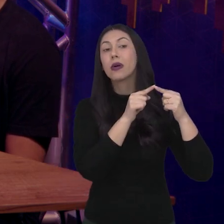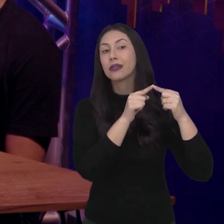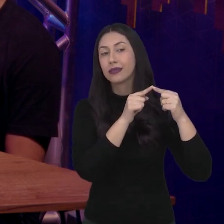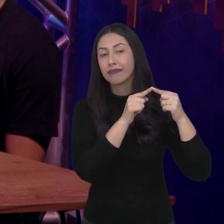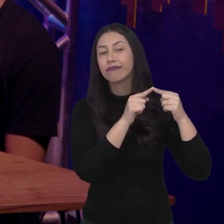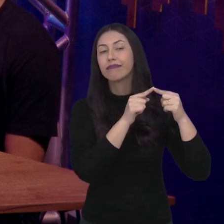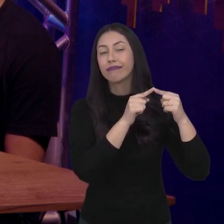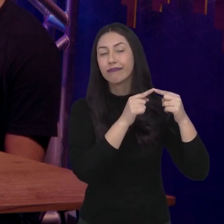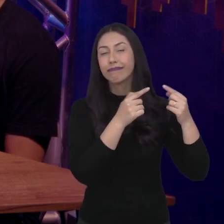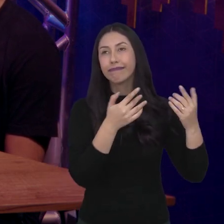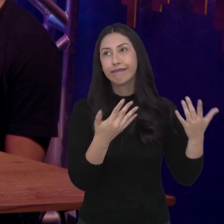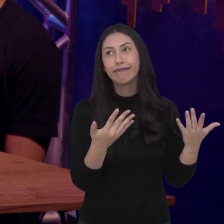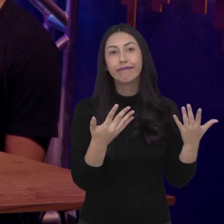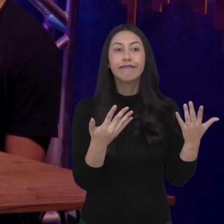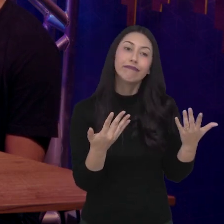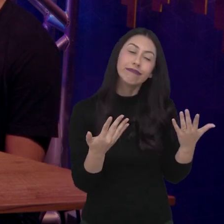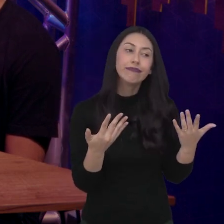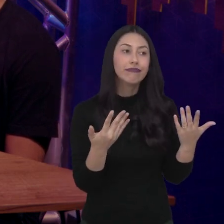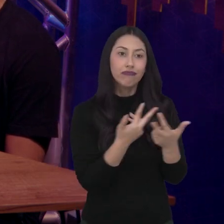O que a gente